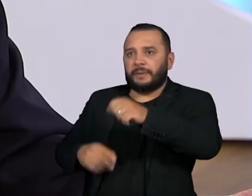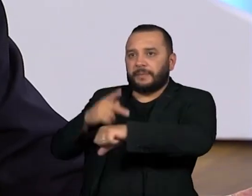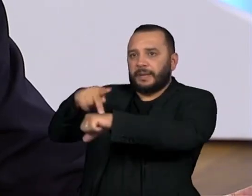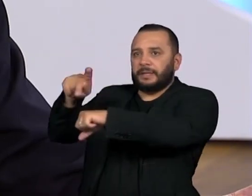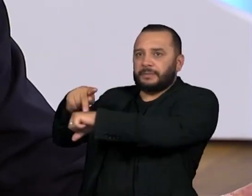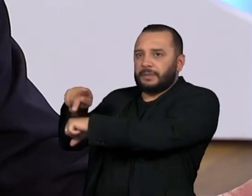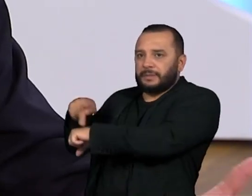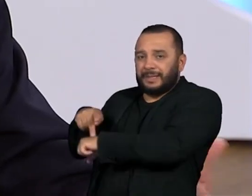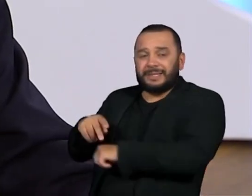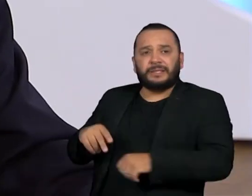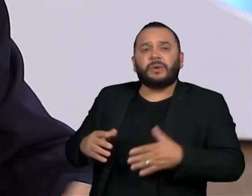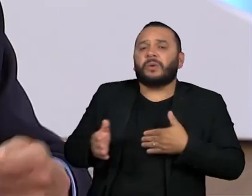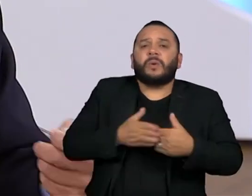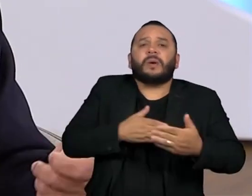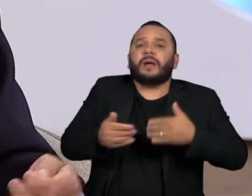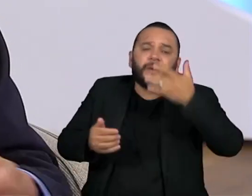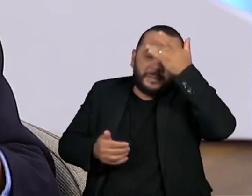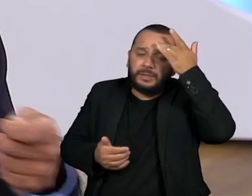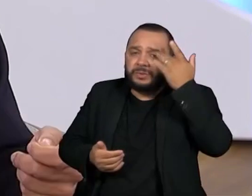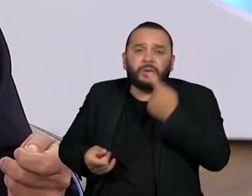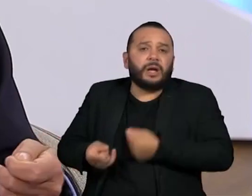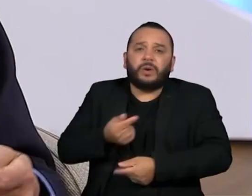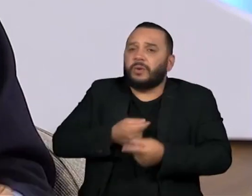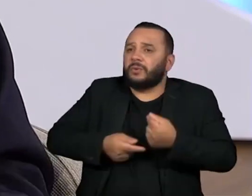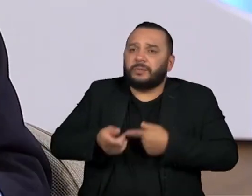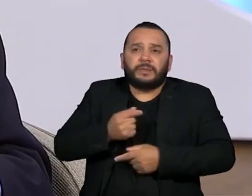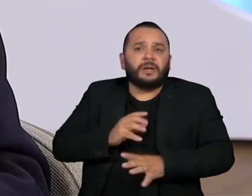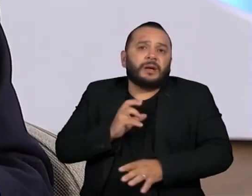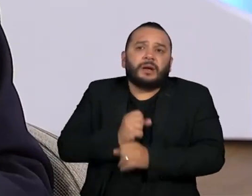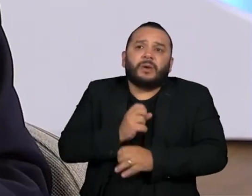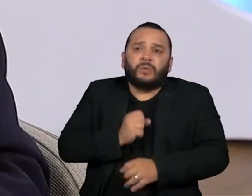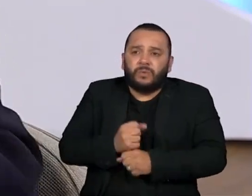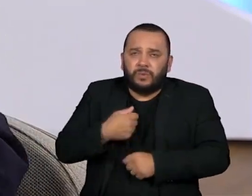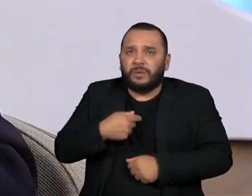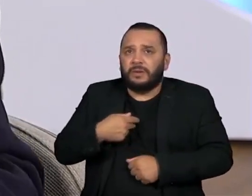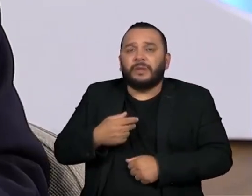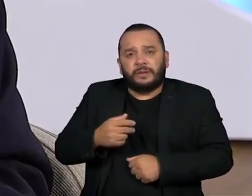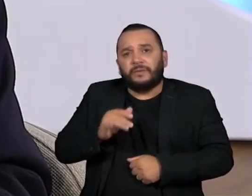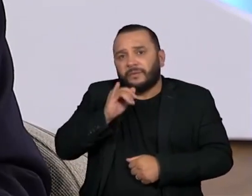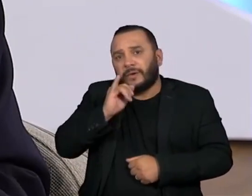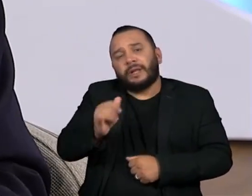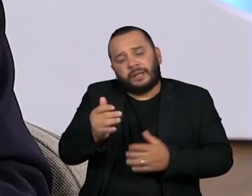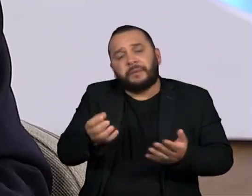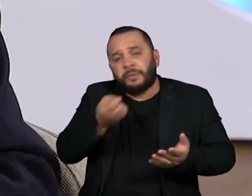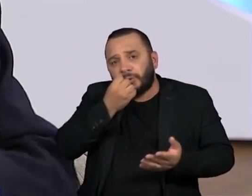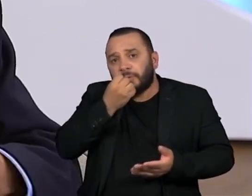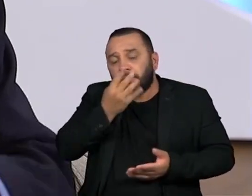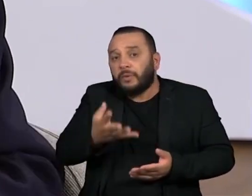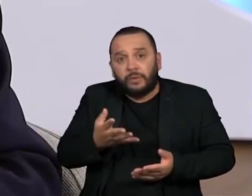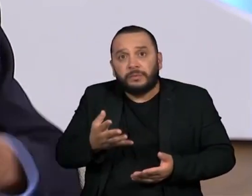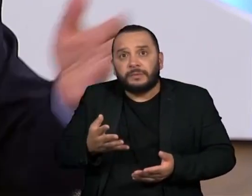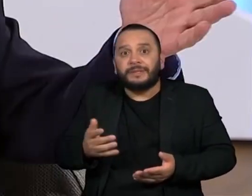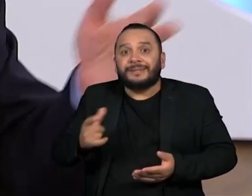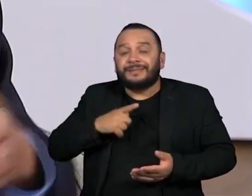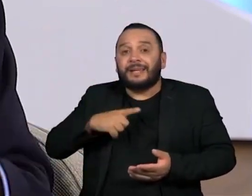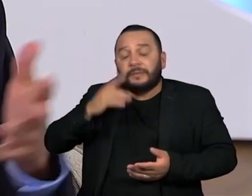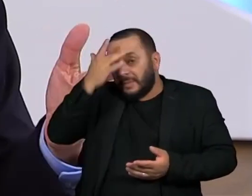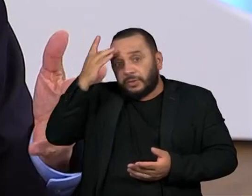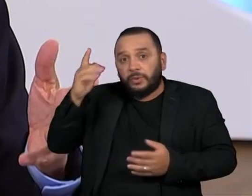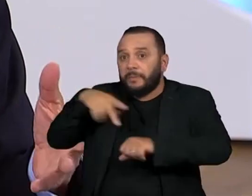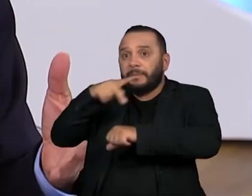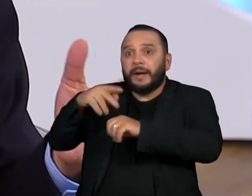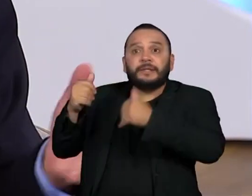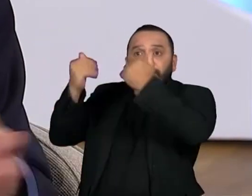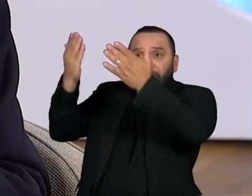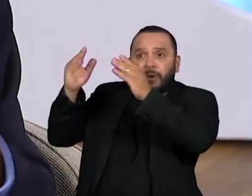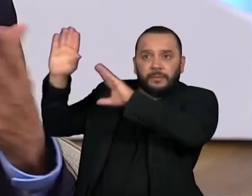faz conta econômica nesta economia fala, vou investir no Brasil, se muda para cá. Está chegando gente, estávamos falando há pouco